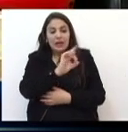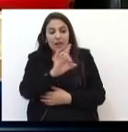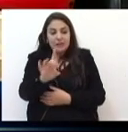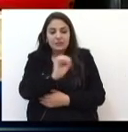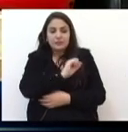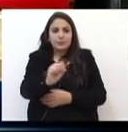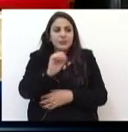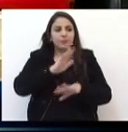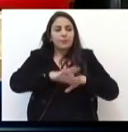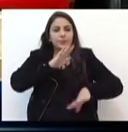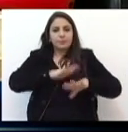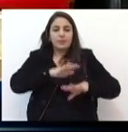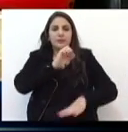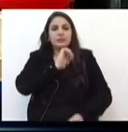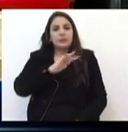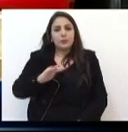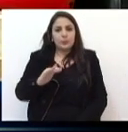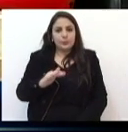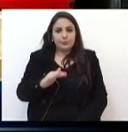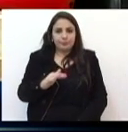entram mais alunos, né?